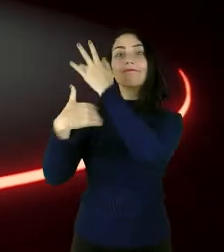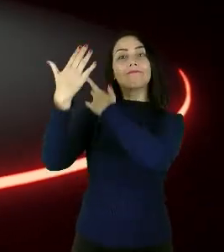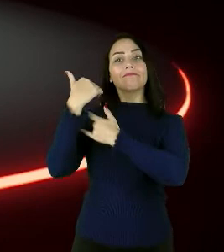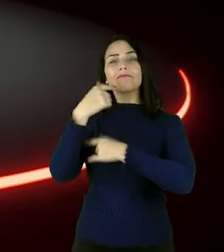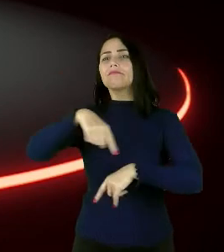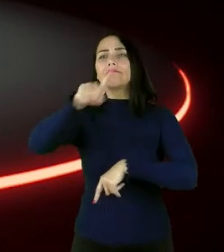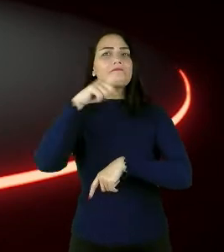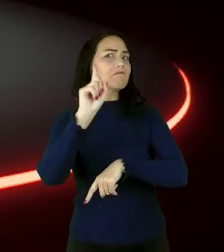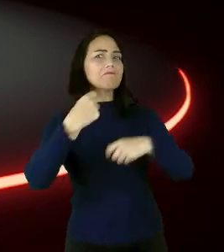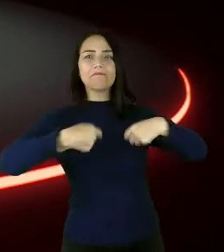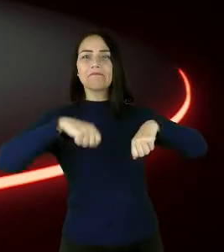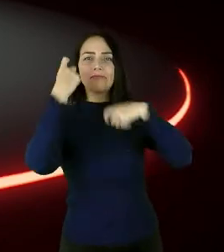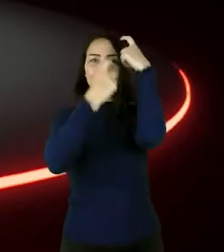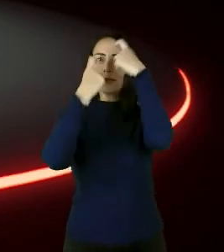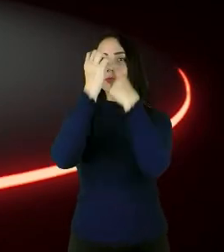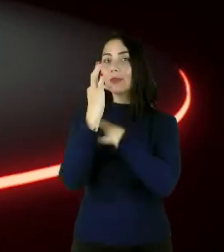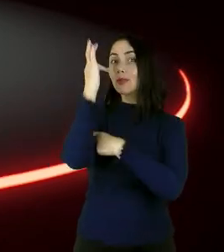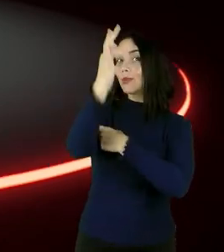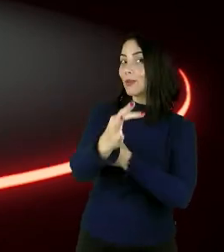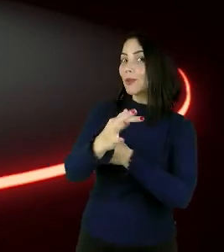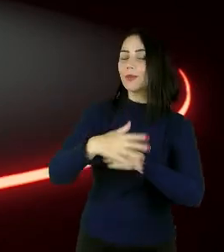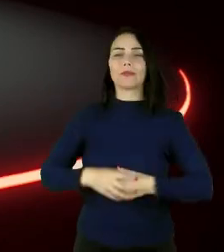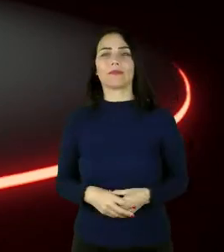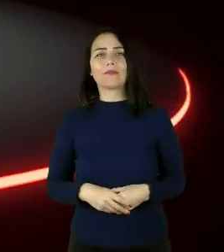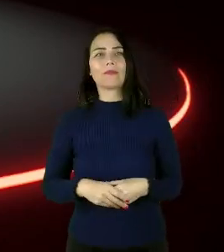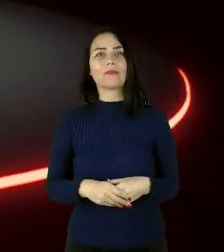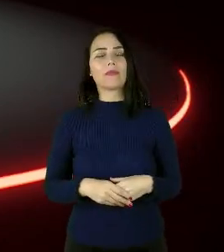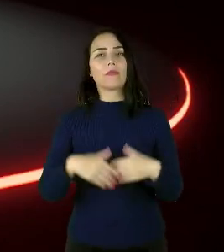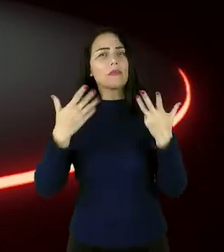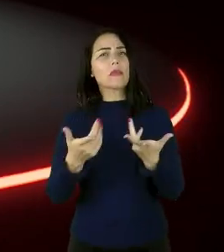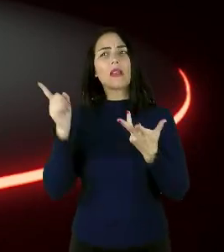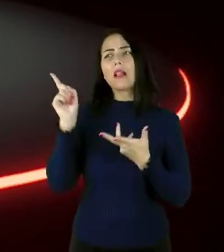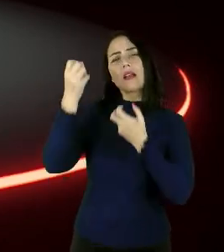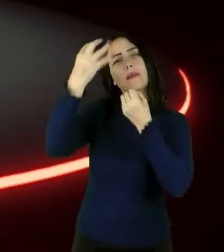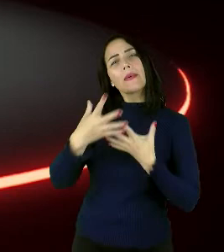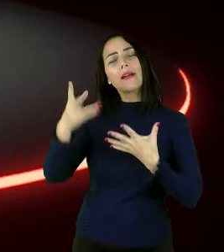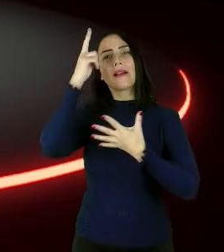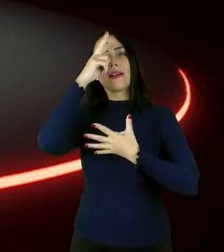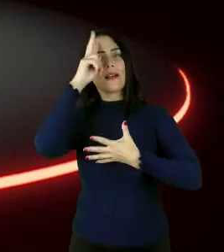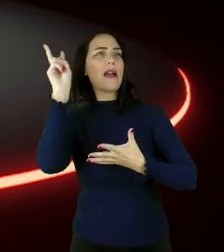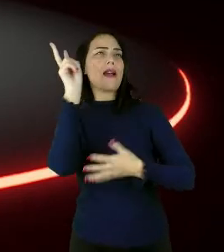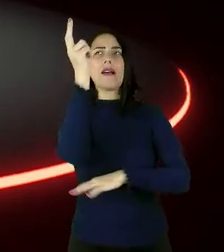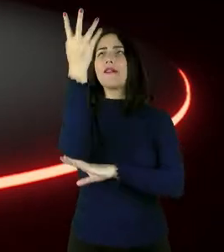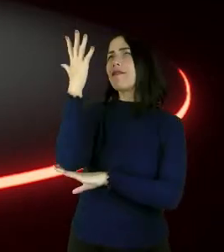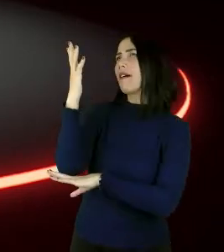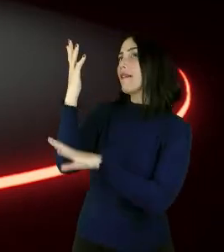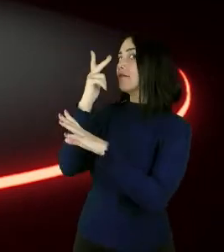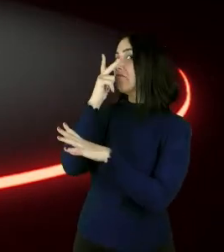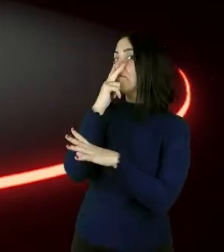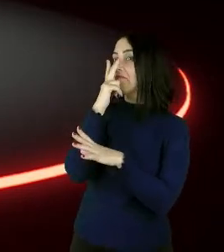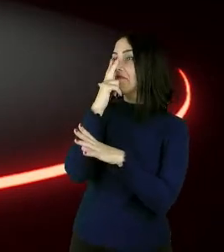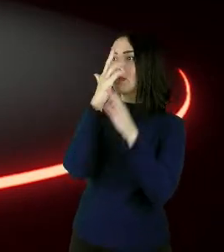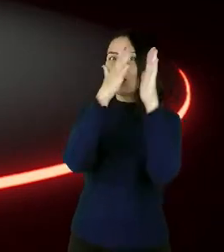e ninguém precisa se preocupar com o futuro nas pedras se encontra Stories as velhas árvores foram lendas